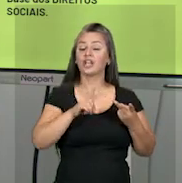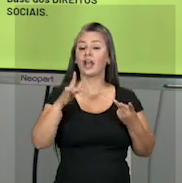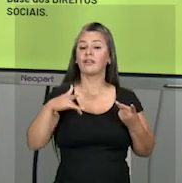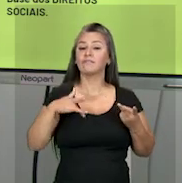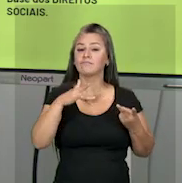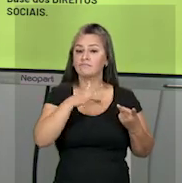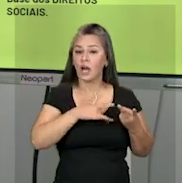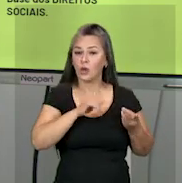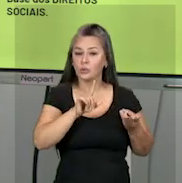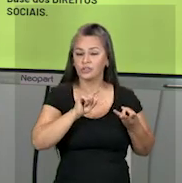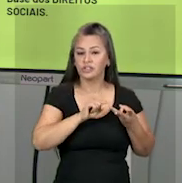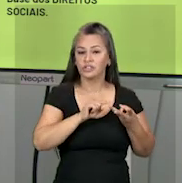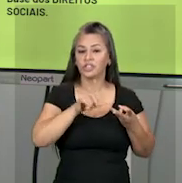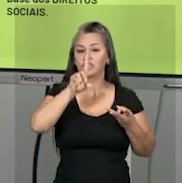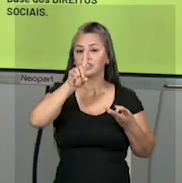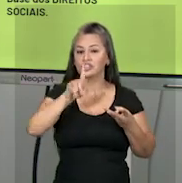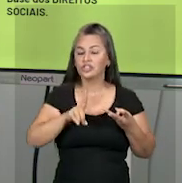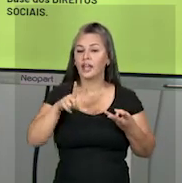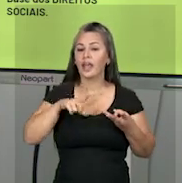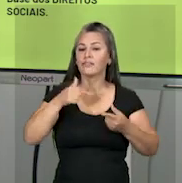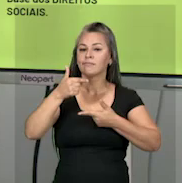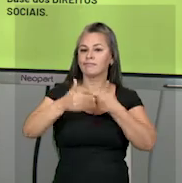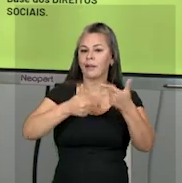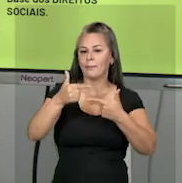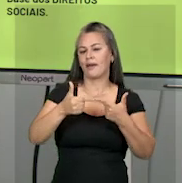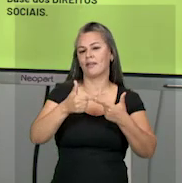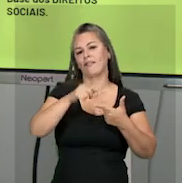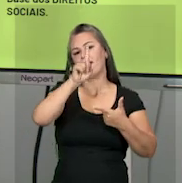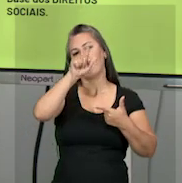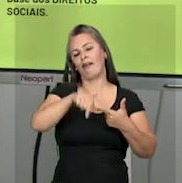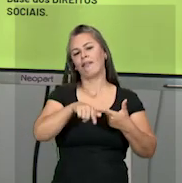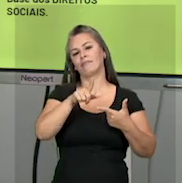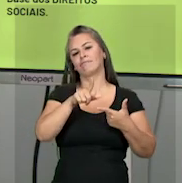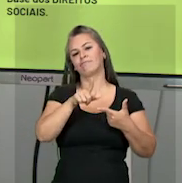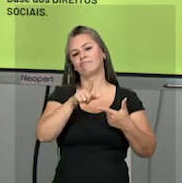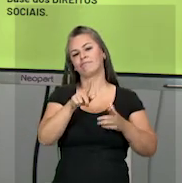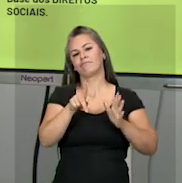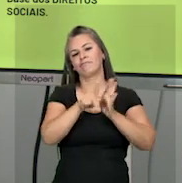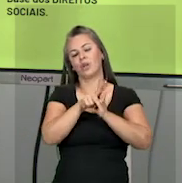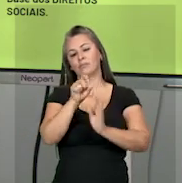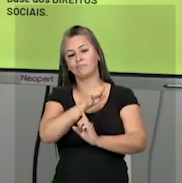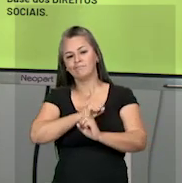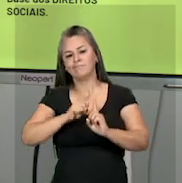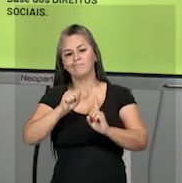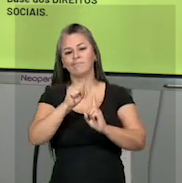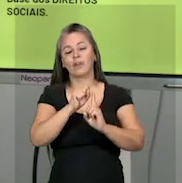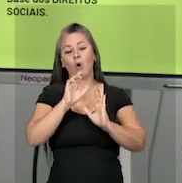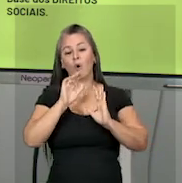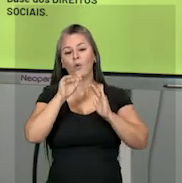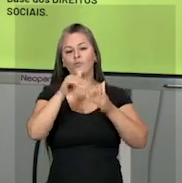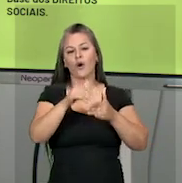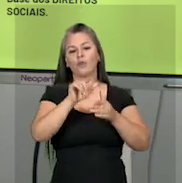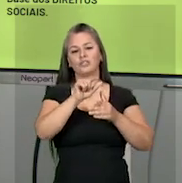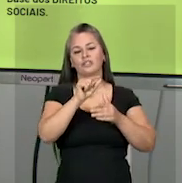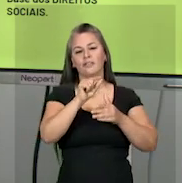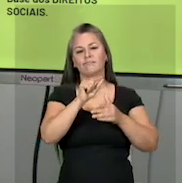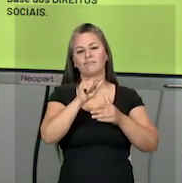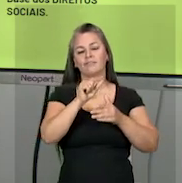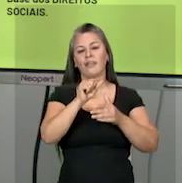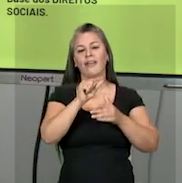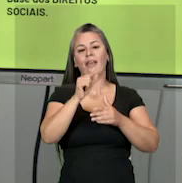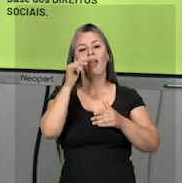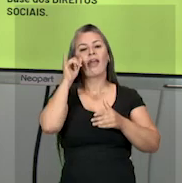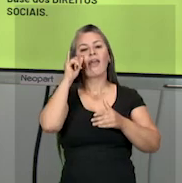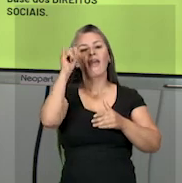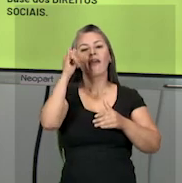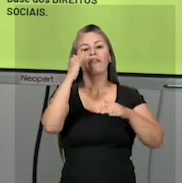a aposentadorias, os direitos trabalhistas, todos esses direitos, eles atuam na sociedade com o fim de reduzir as